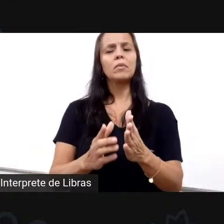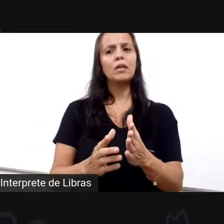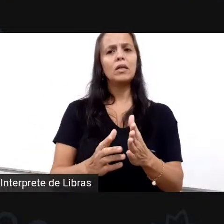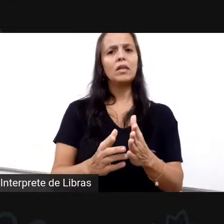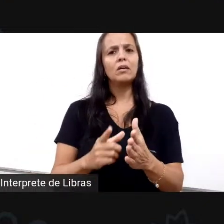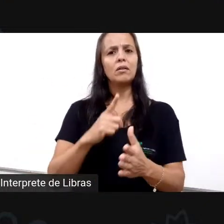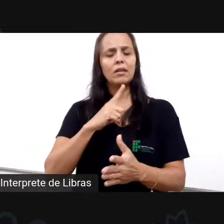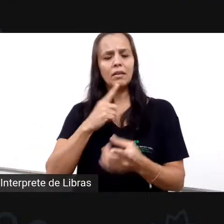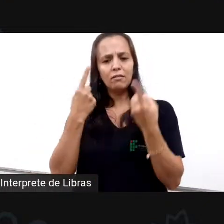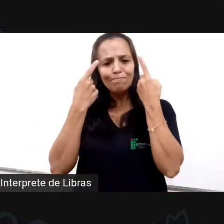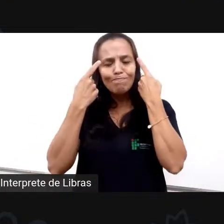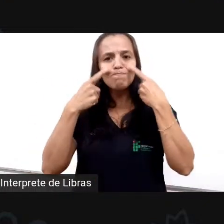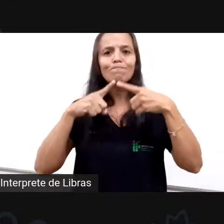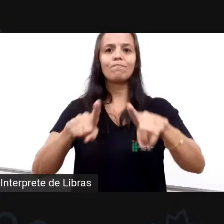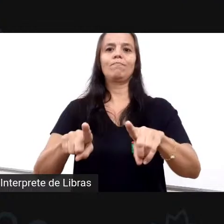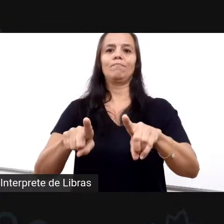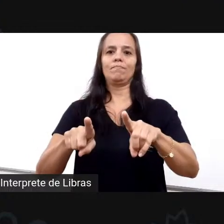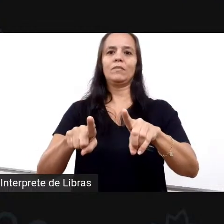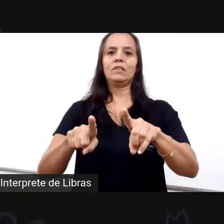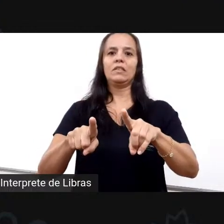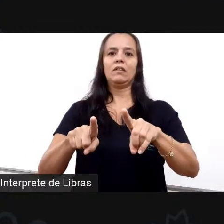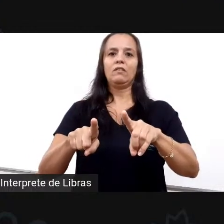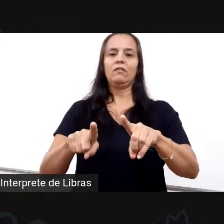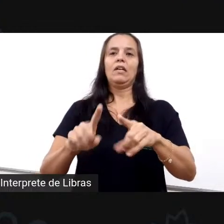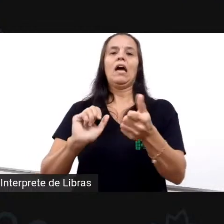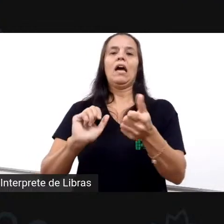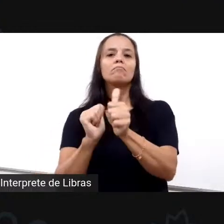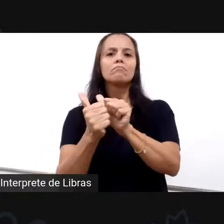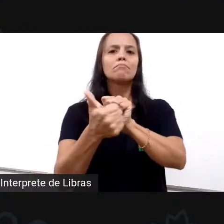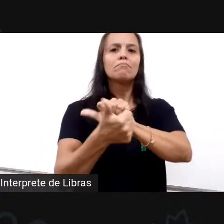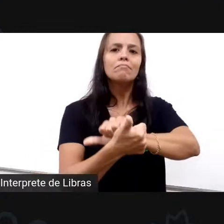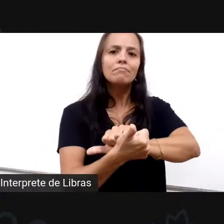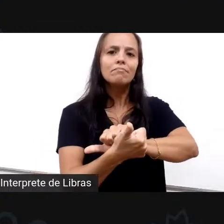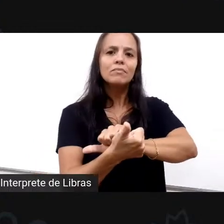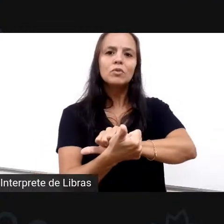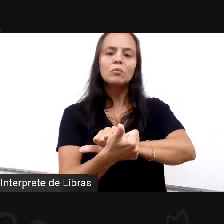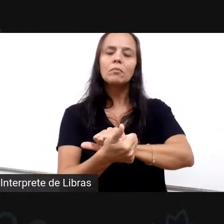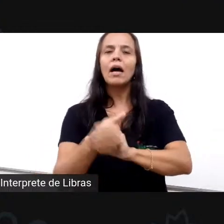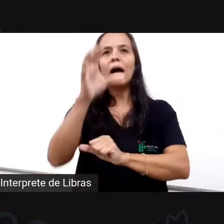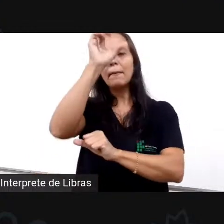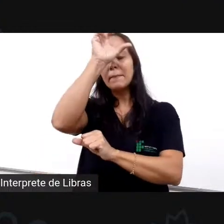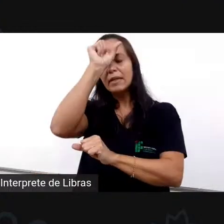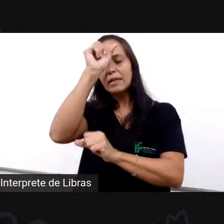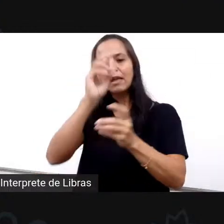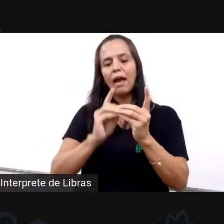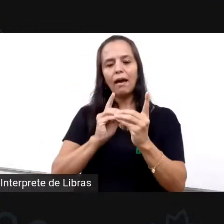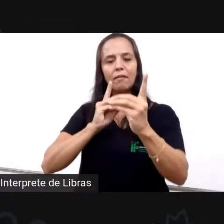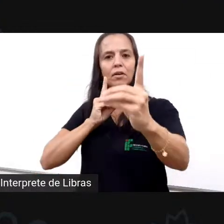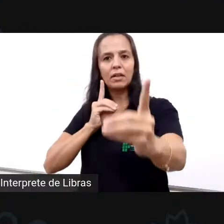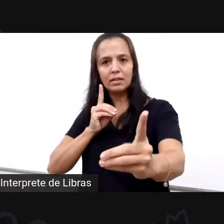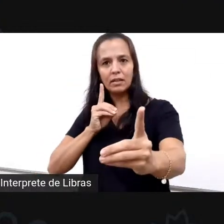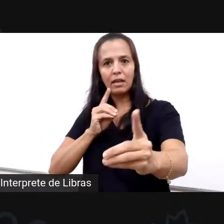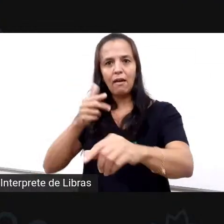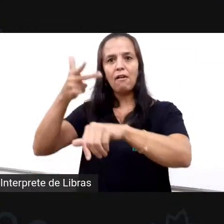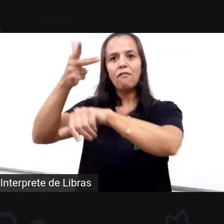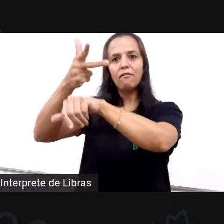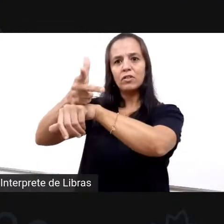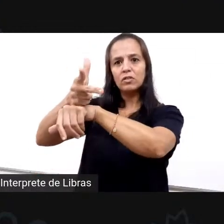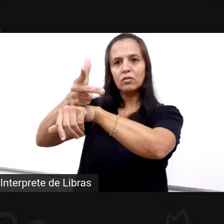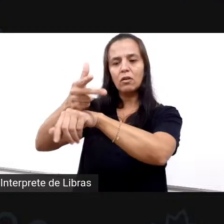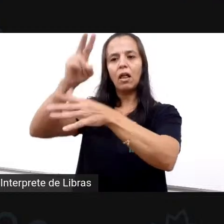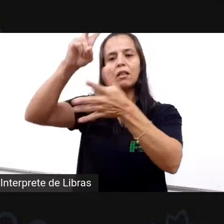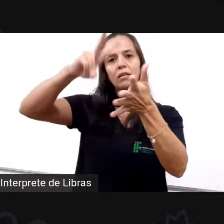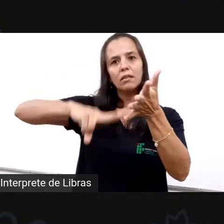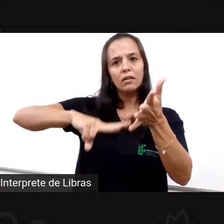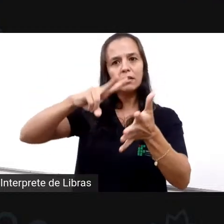grandes desafios. Habituar-se ao ambiente virtual de aprendizagem, videoaulas,